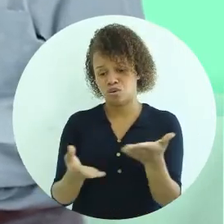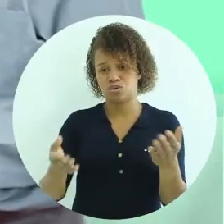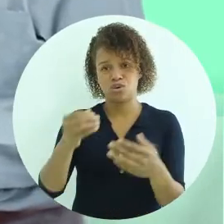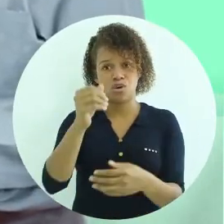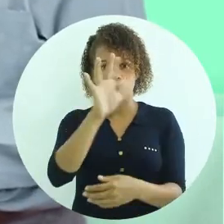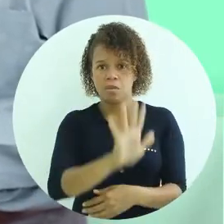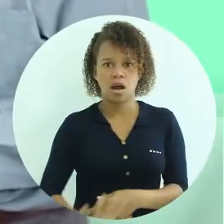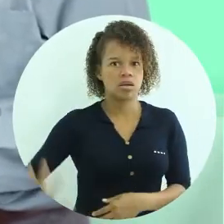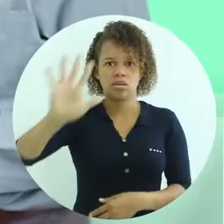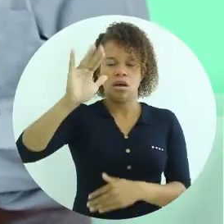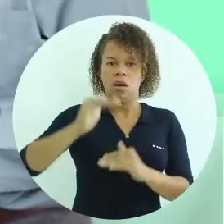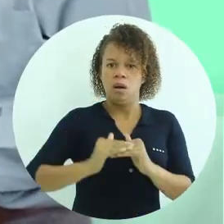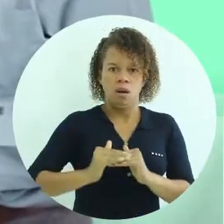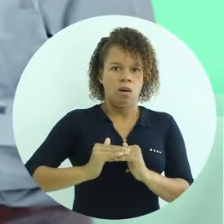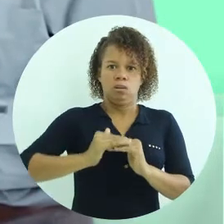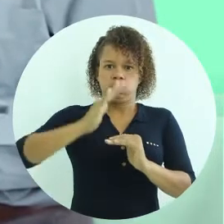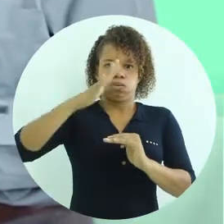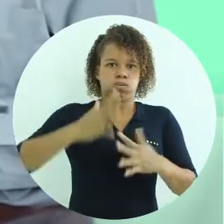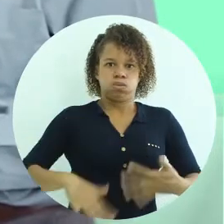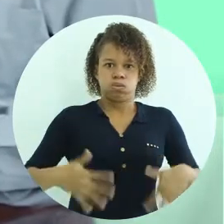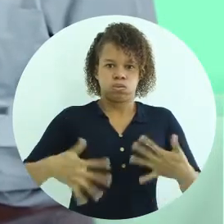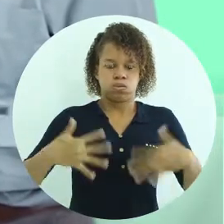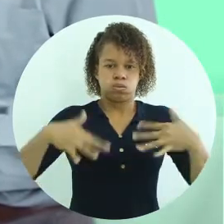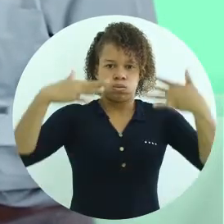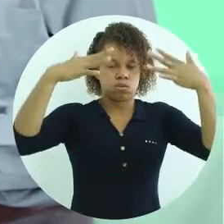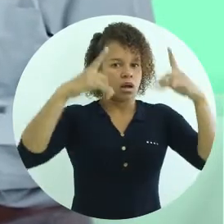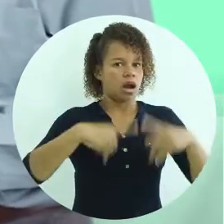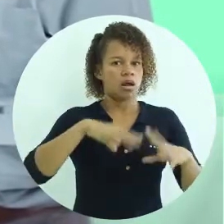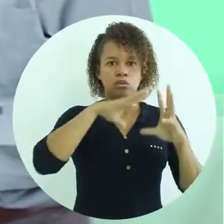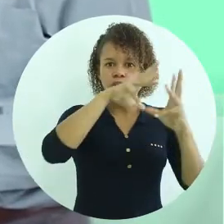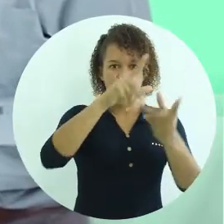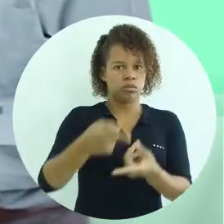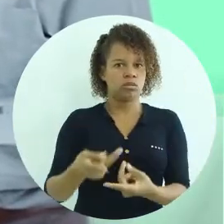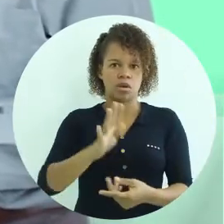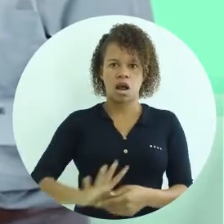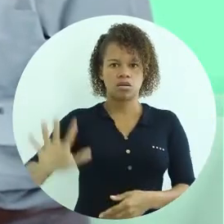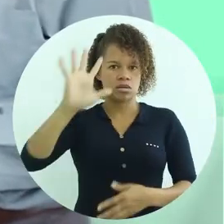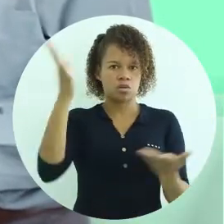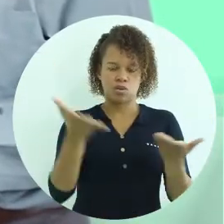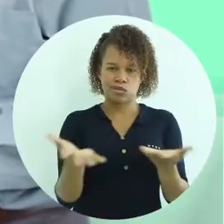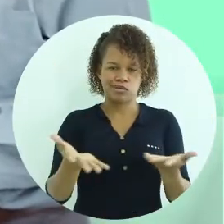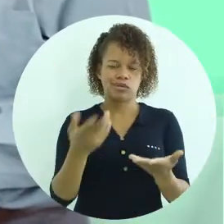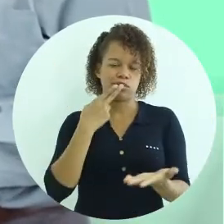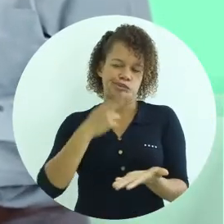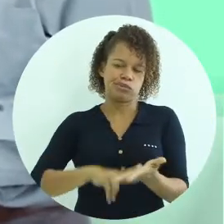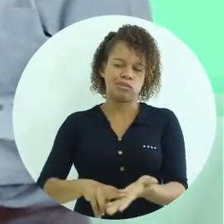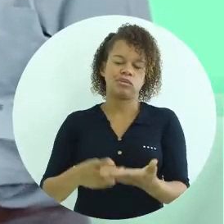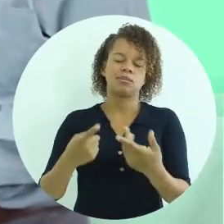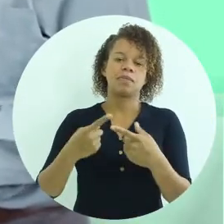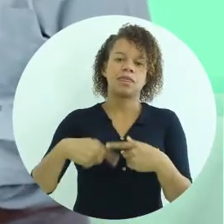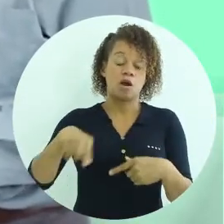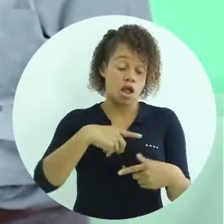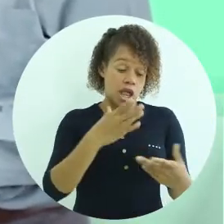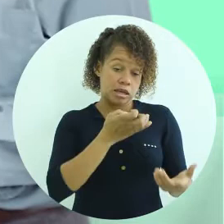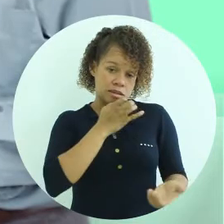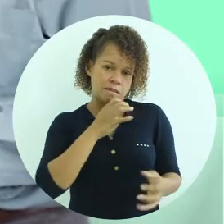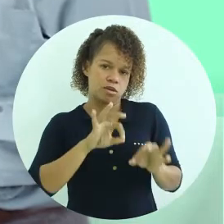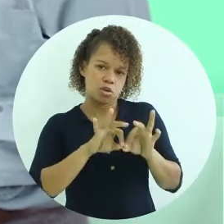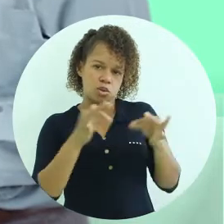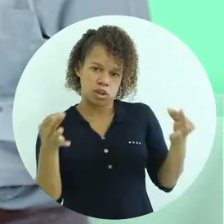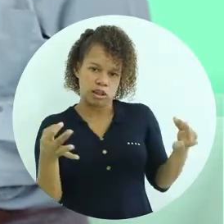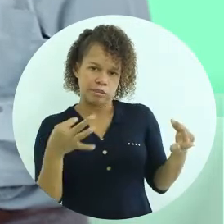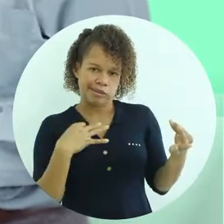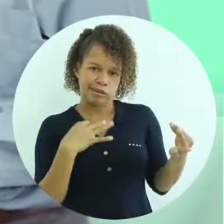mais altas do mundo, não só a interna, como a da importação, né? No meu caso, por exemplo, eu sou do Simples, aí eu tenho que pagar